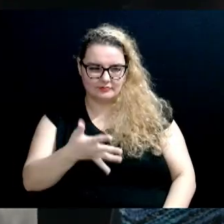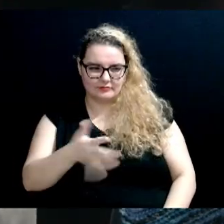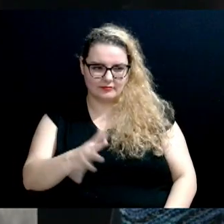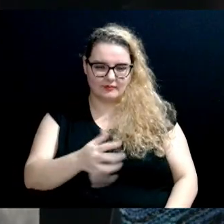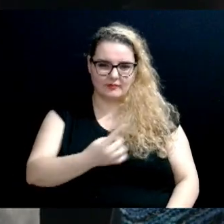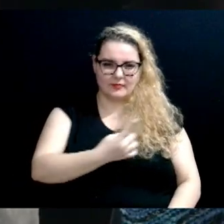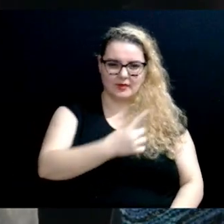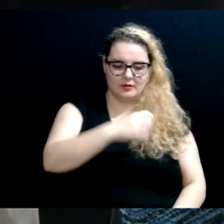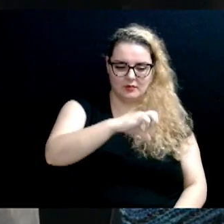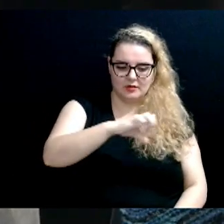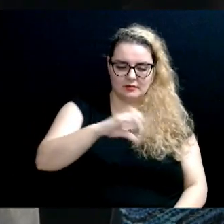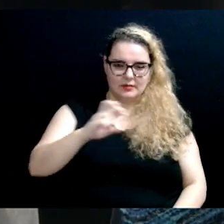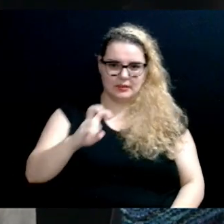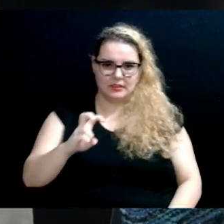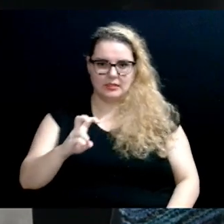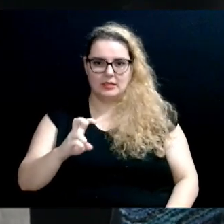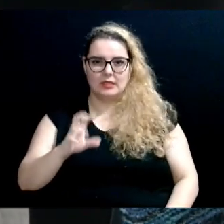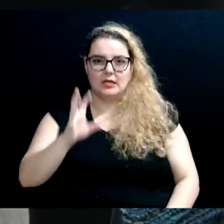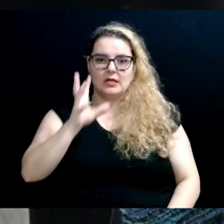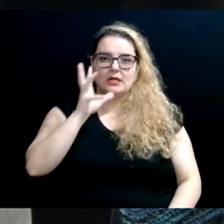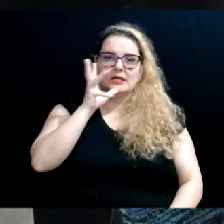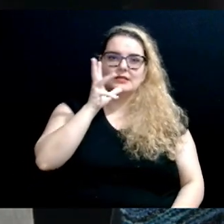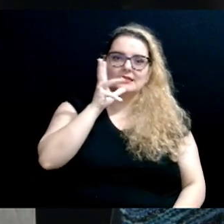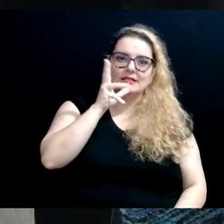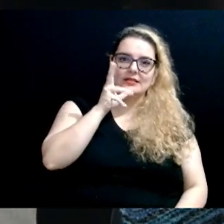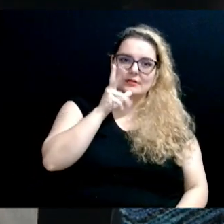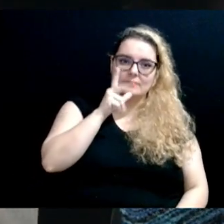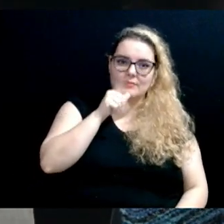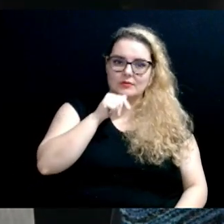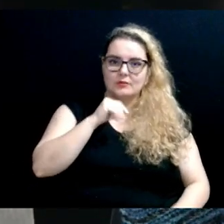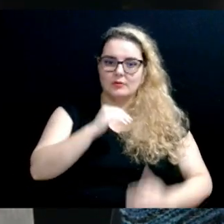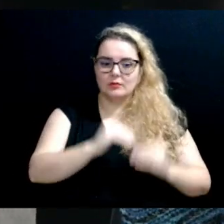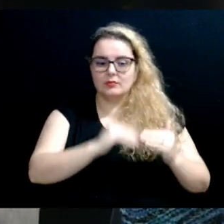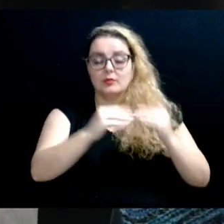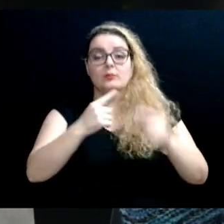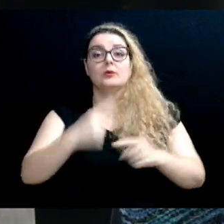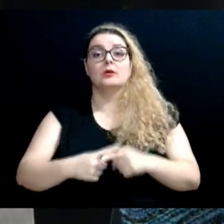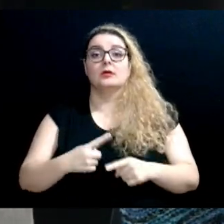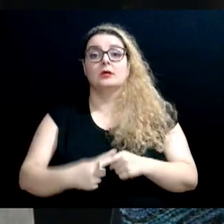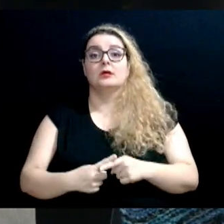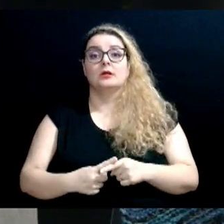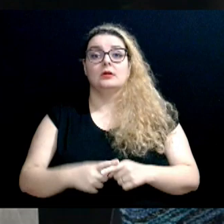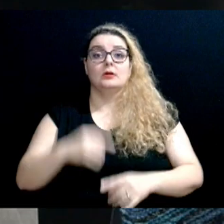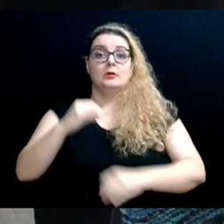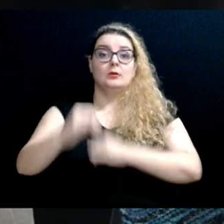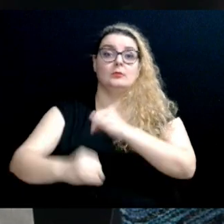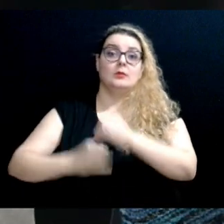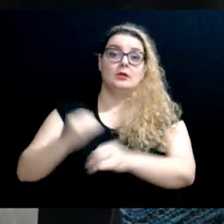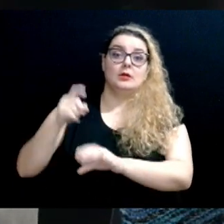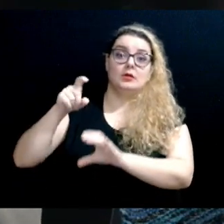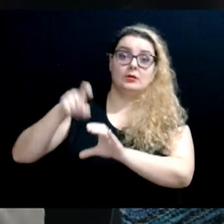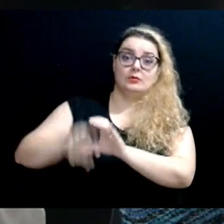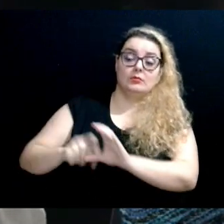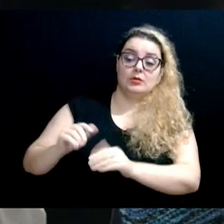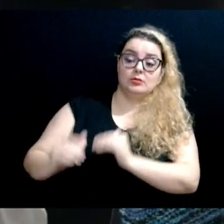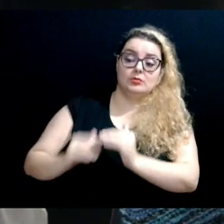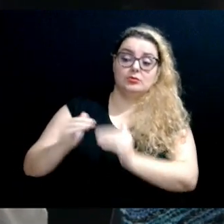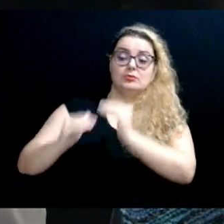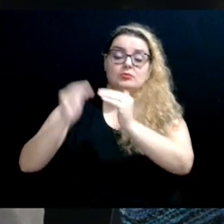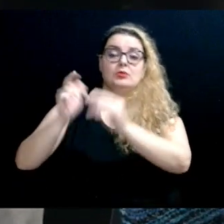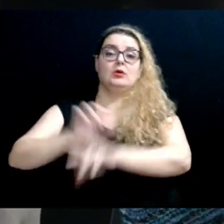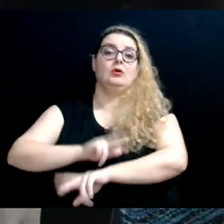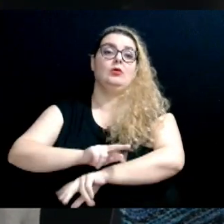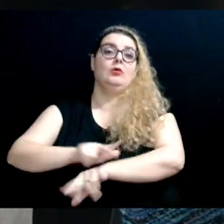internet demorou um pouco para decolar, Sim. Por quê? Porque a internet dependia do desenvolvimento de muita